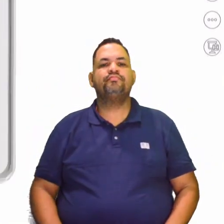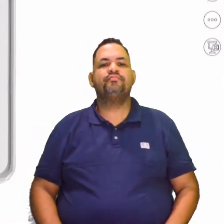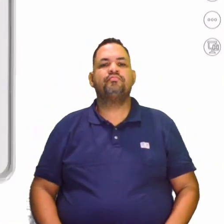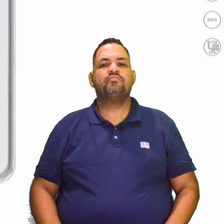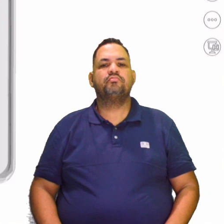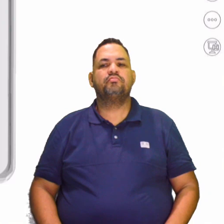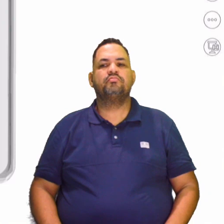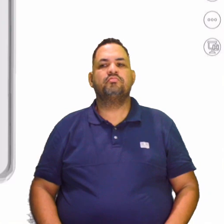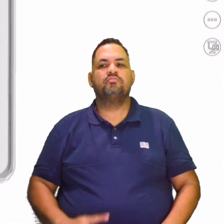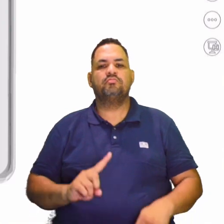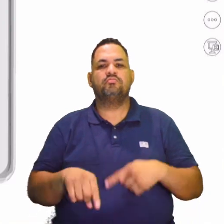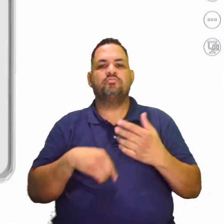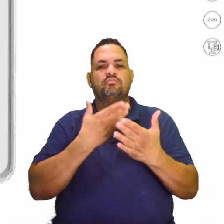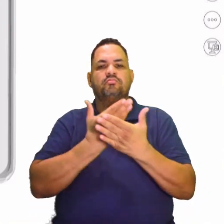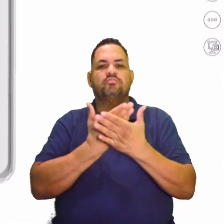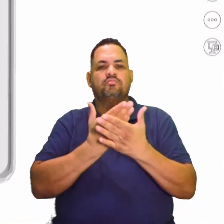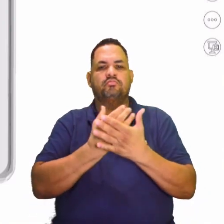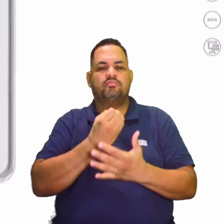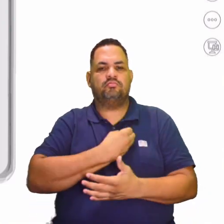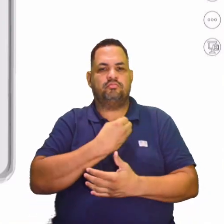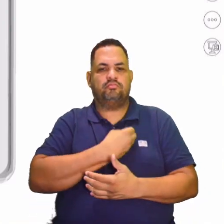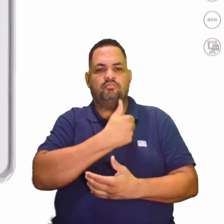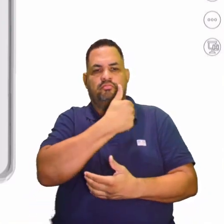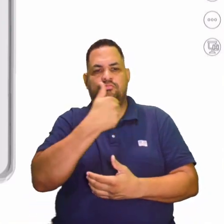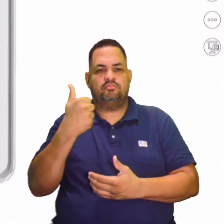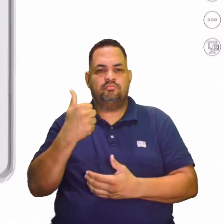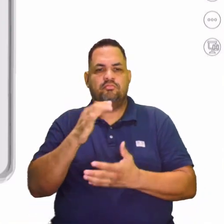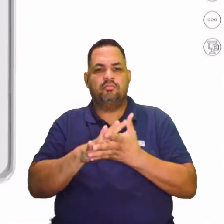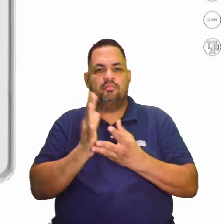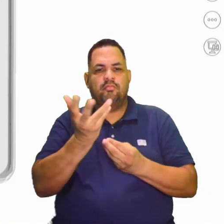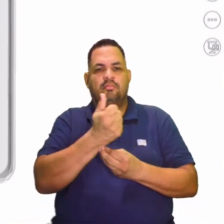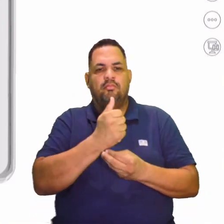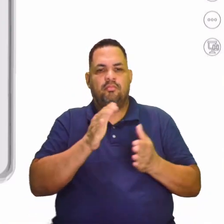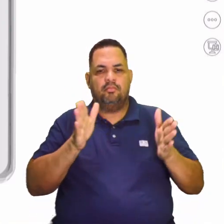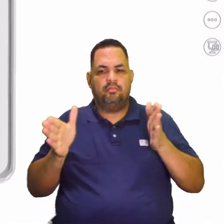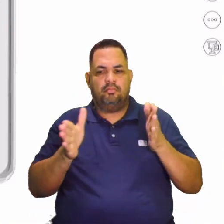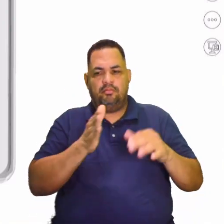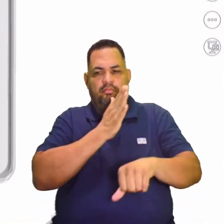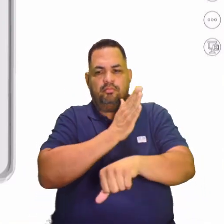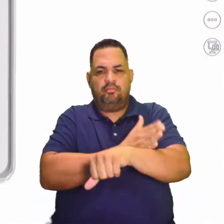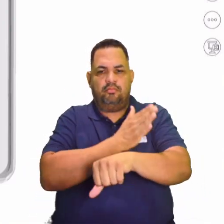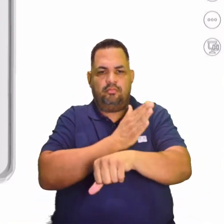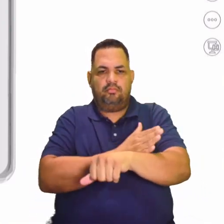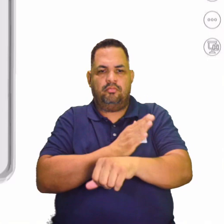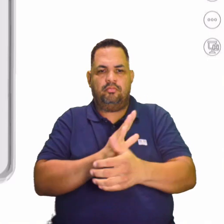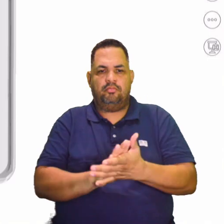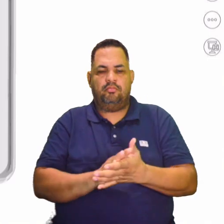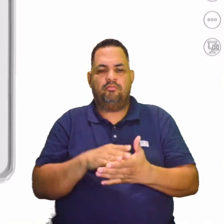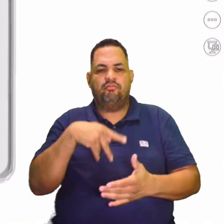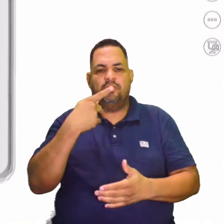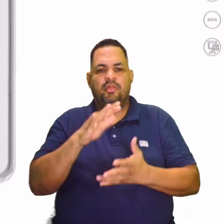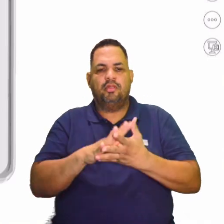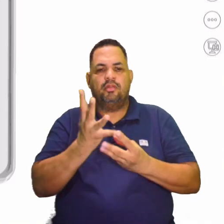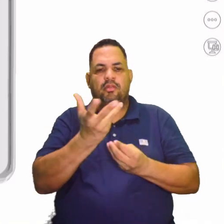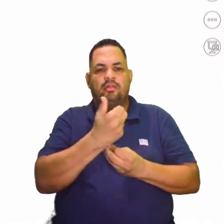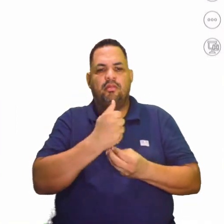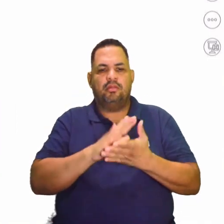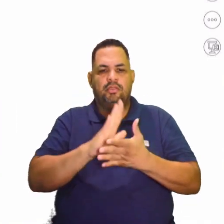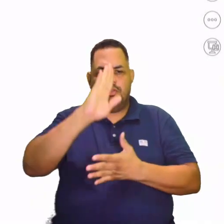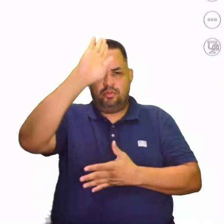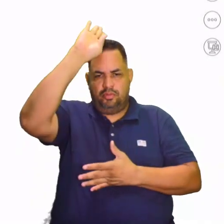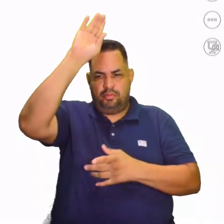Vamos para a próxima aula, aula 11, arte no período medieval. Então, agora vamos falar da arte romana e